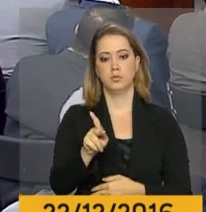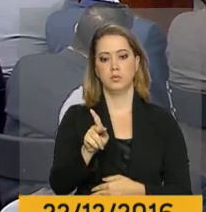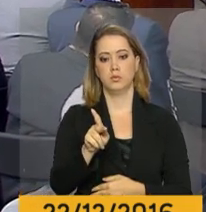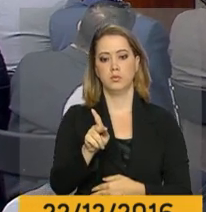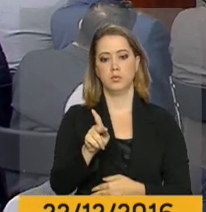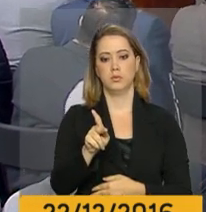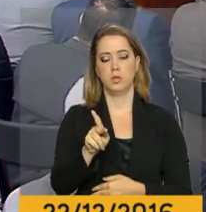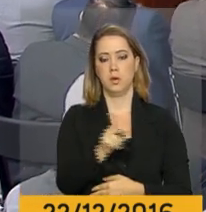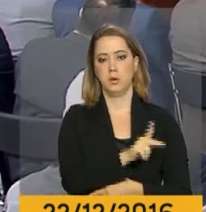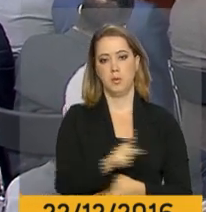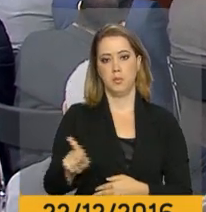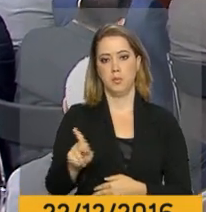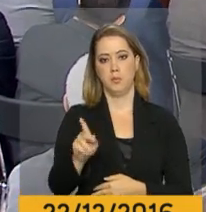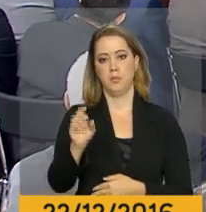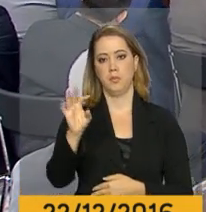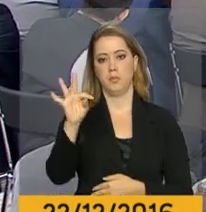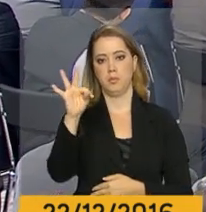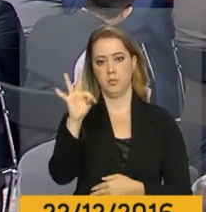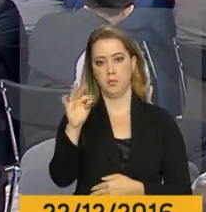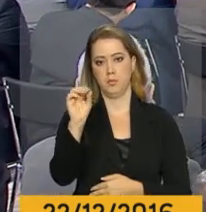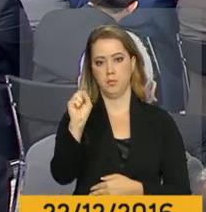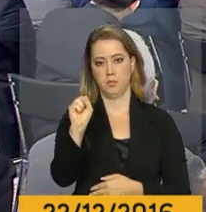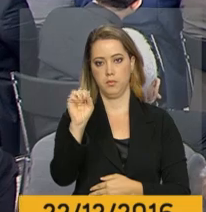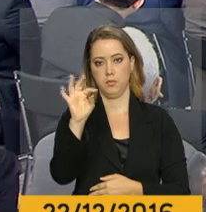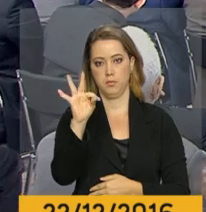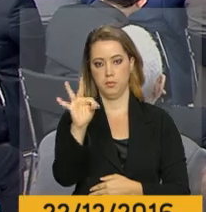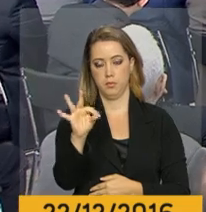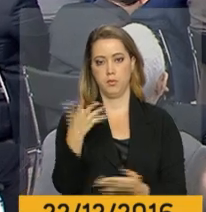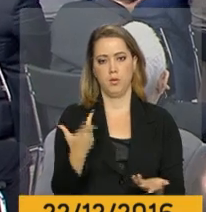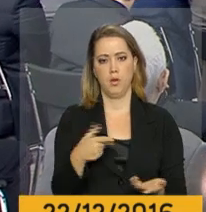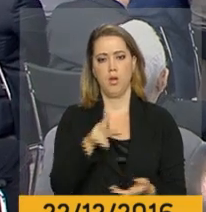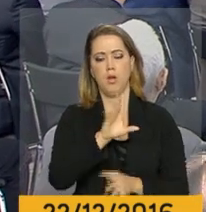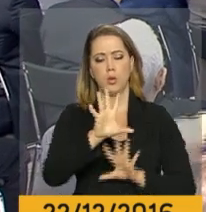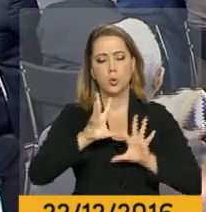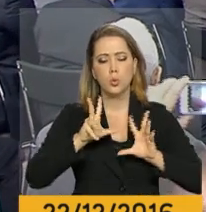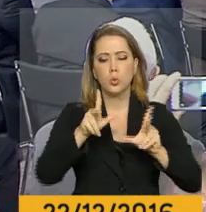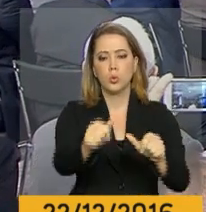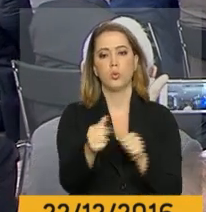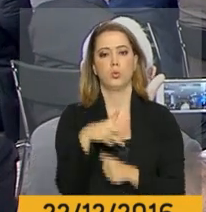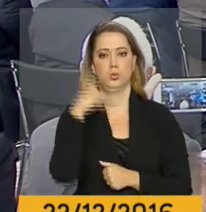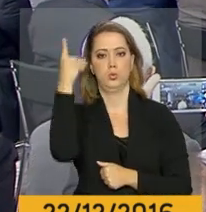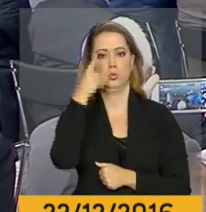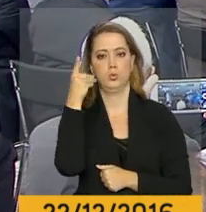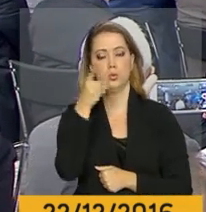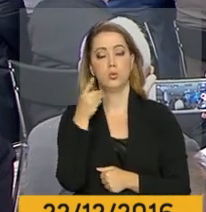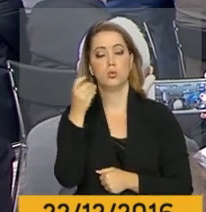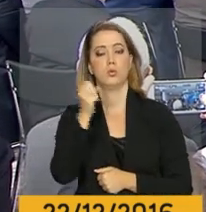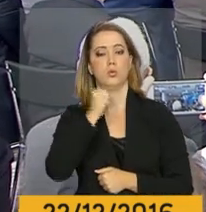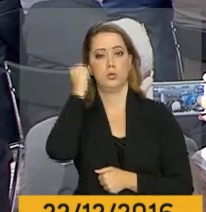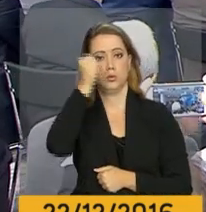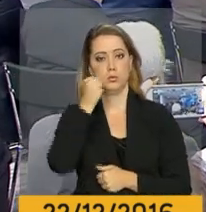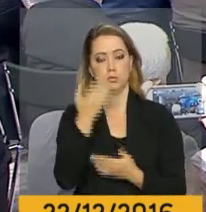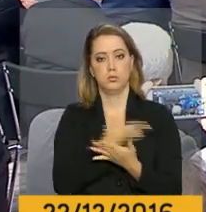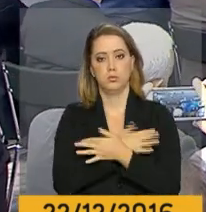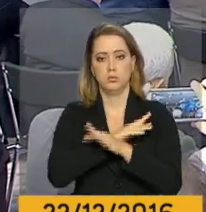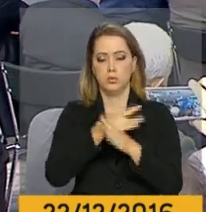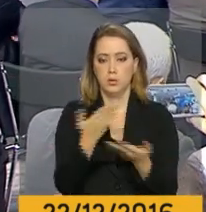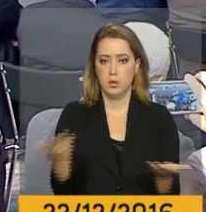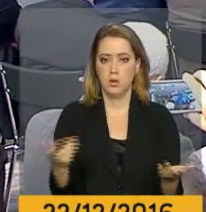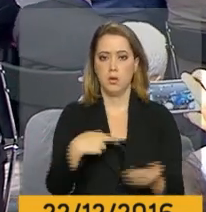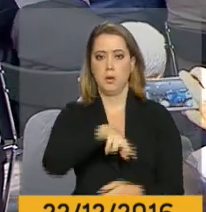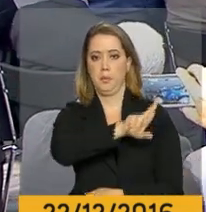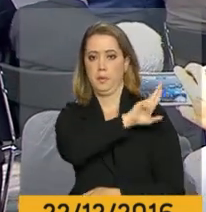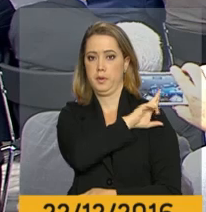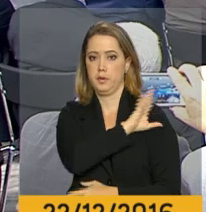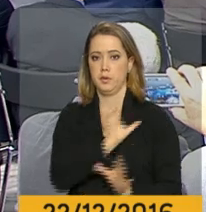Superior Tribunal do Trabalho, aos deputados federais, deputados estaduais, representantes das centrais sindicais, representantes